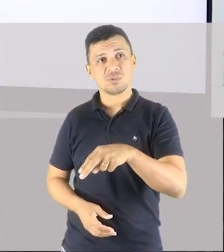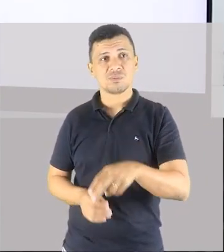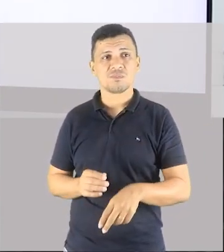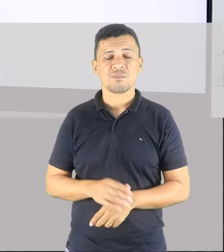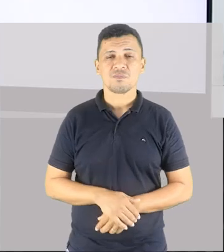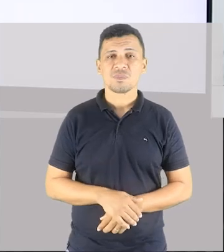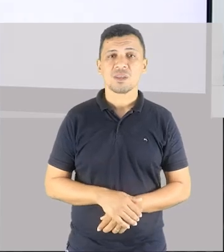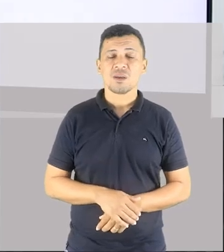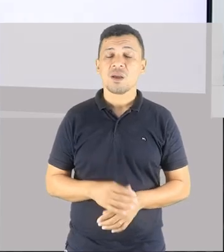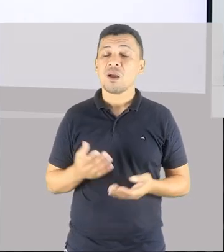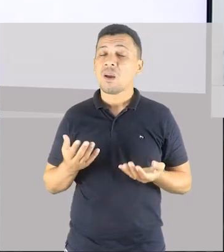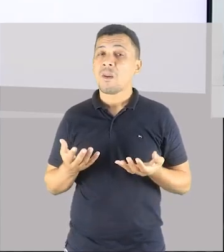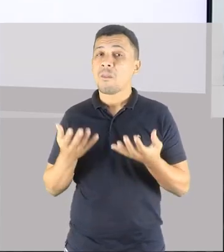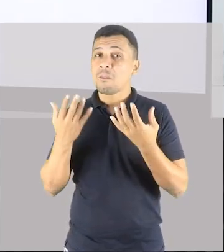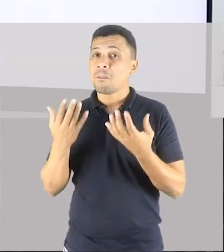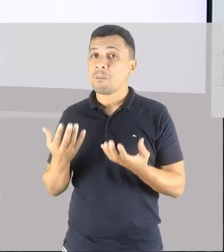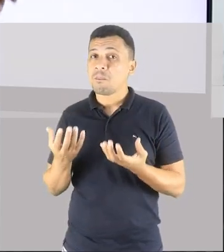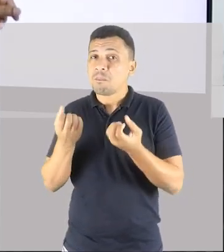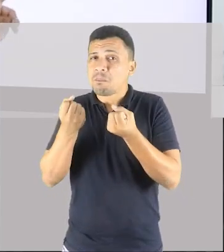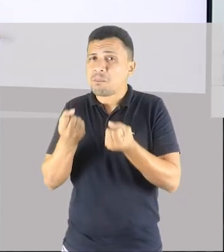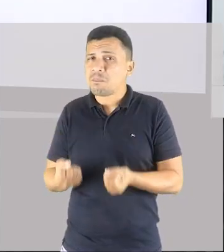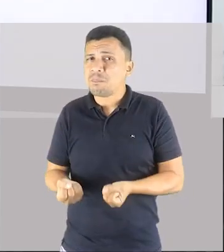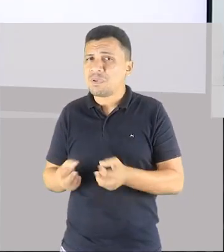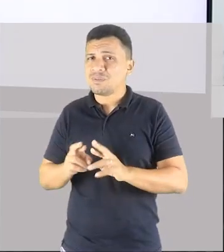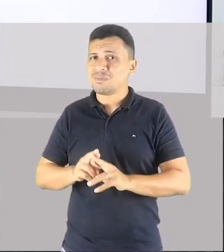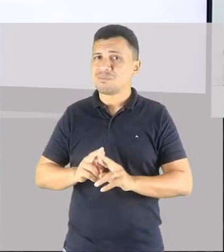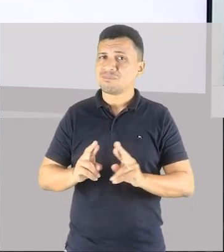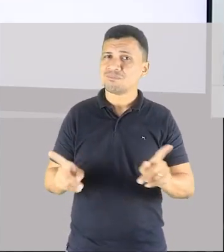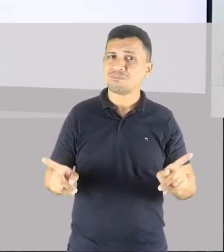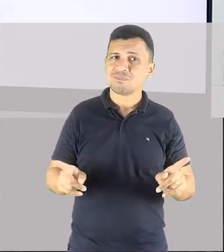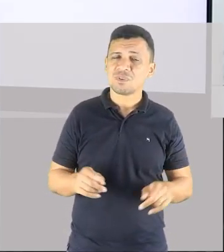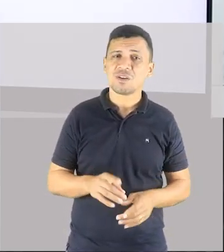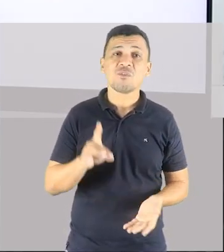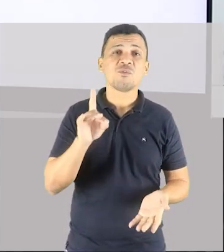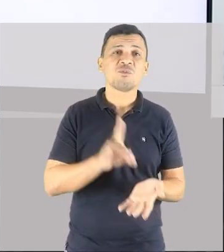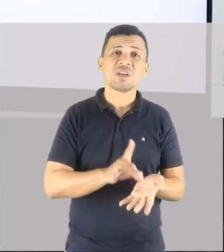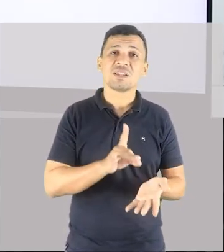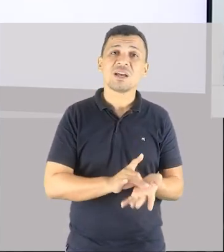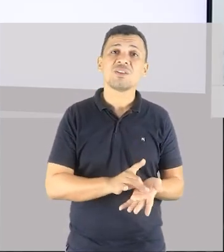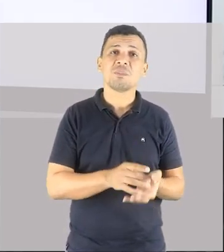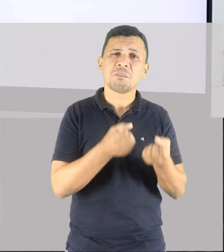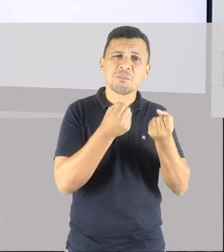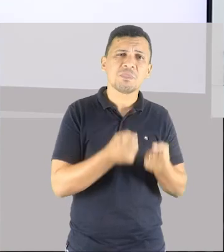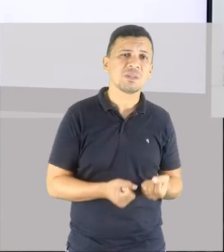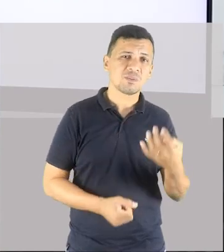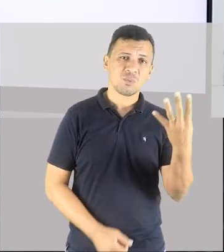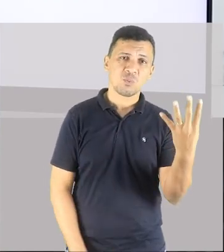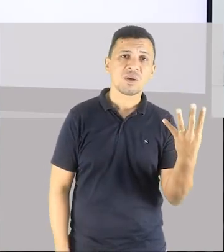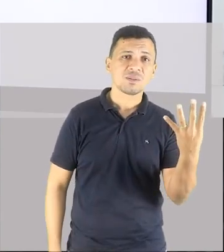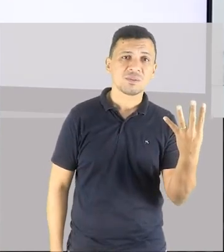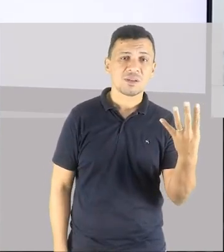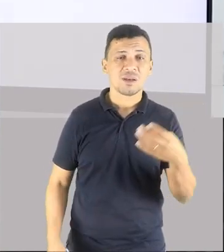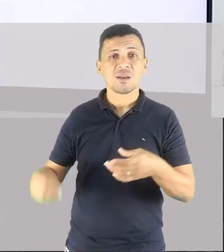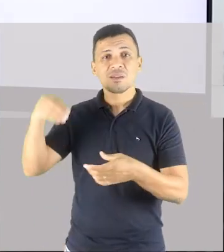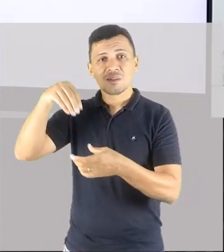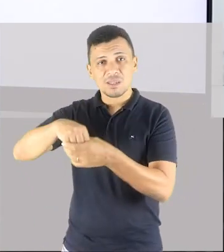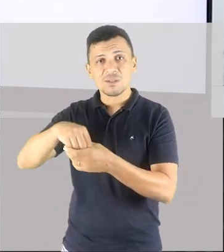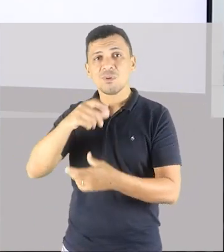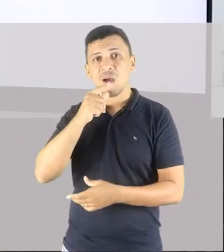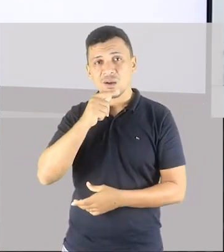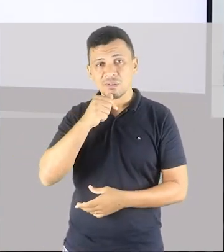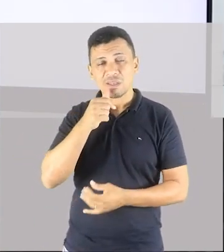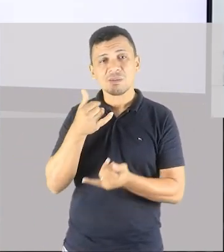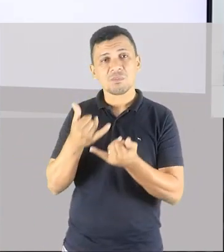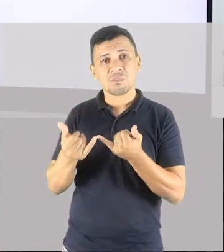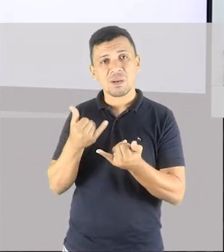ó, parece ser, mas não é, esse de 1 newton. Qual é o peso real dele? É 4. Mas ele, imerso no líquido, ele